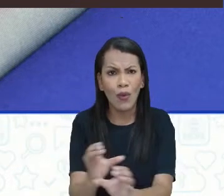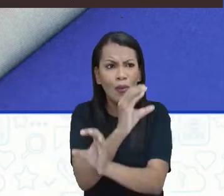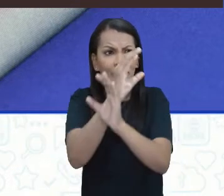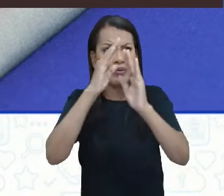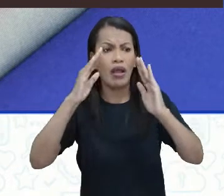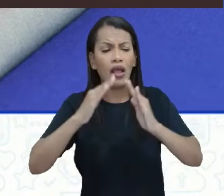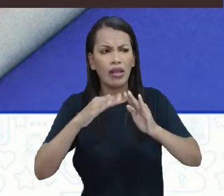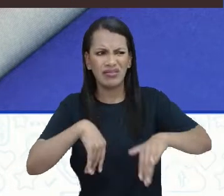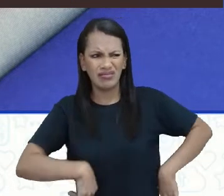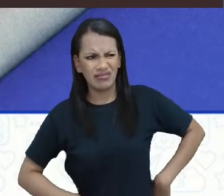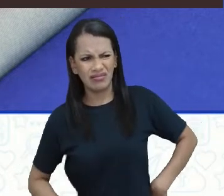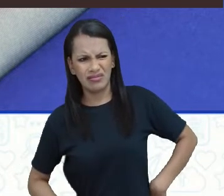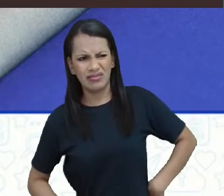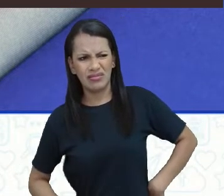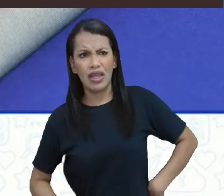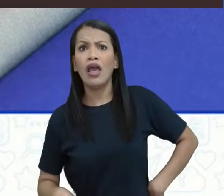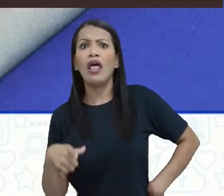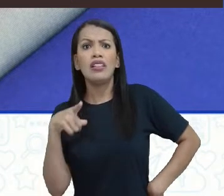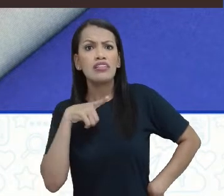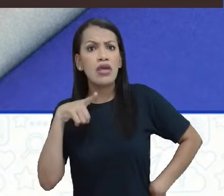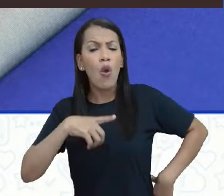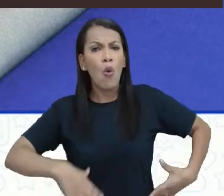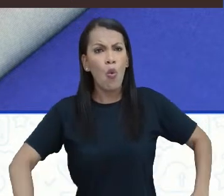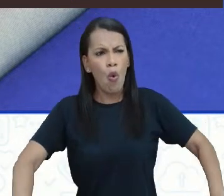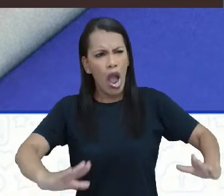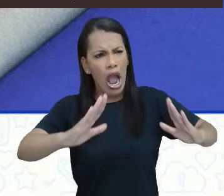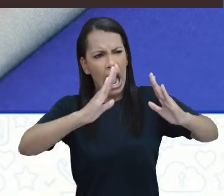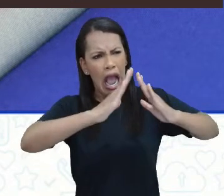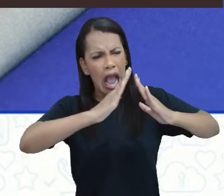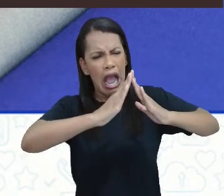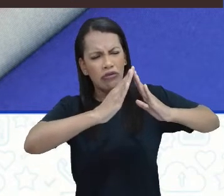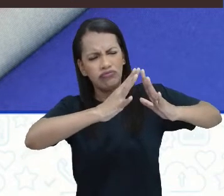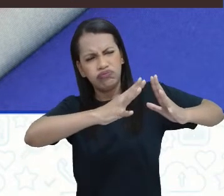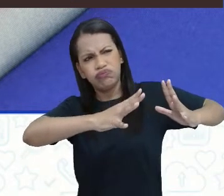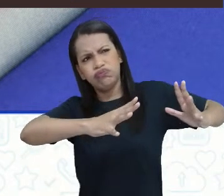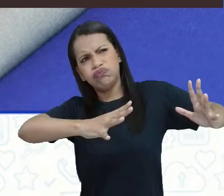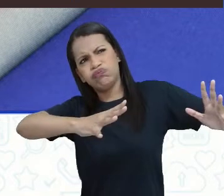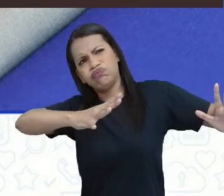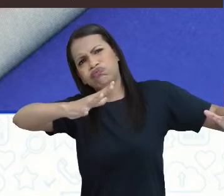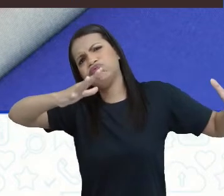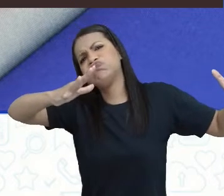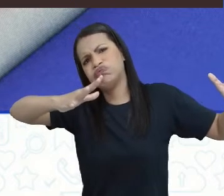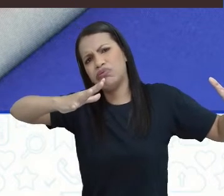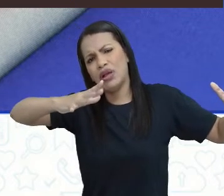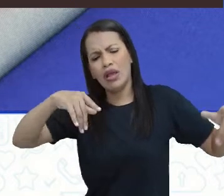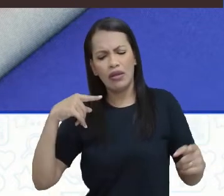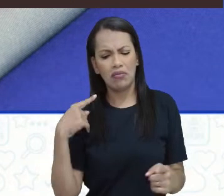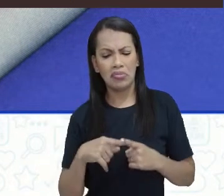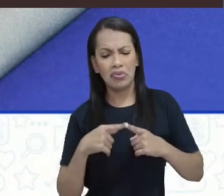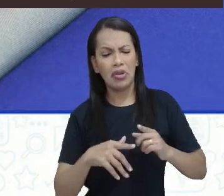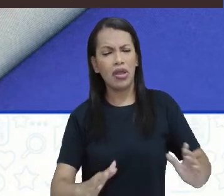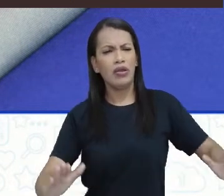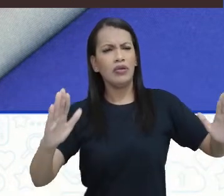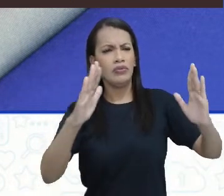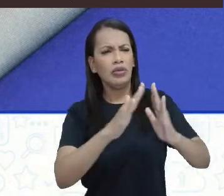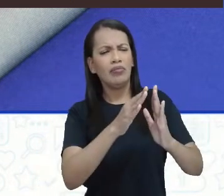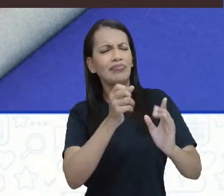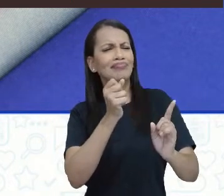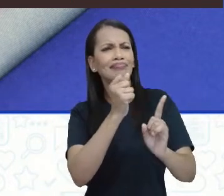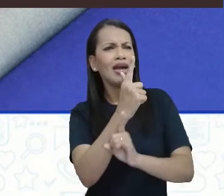tá? Podemos ter um palácio. Agora que a gente já tem uma casa, a gente aluga essa e vai para uma outra